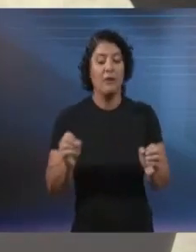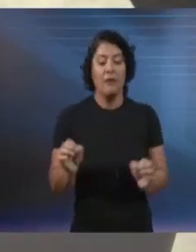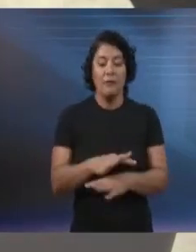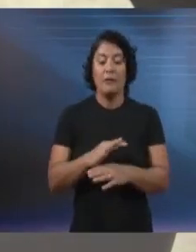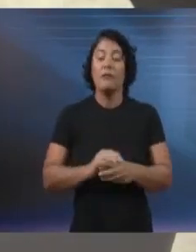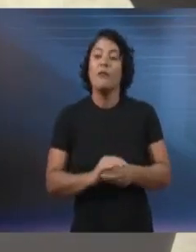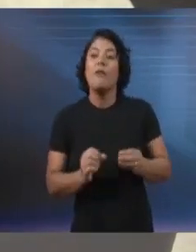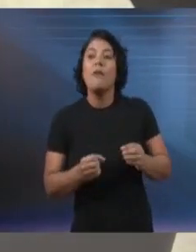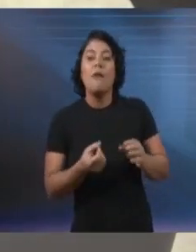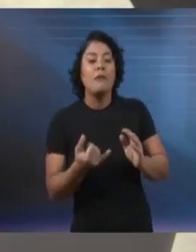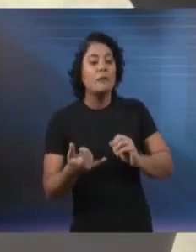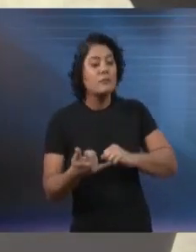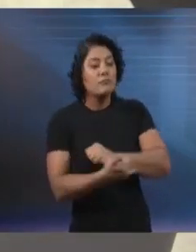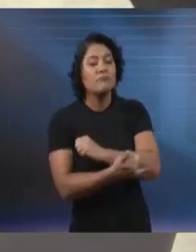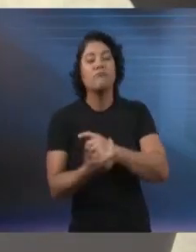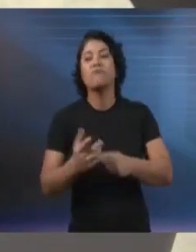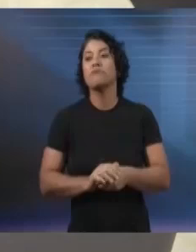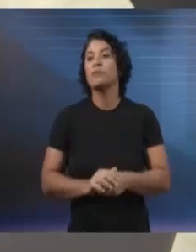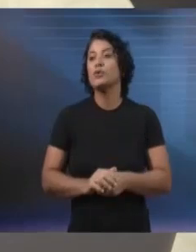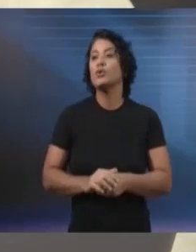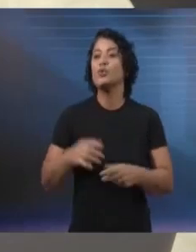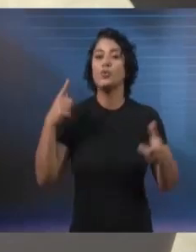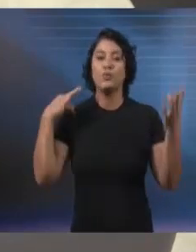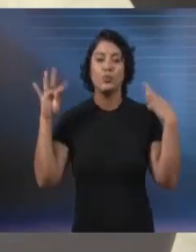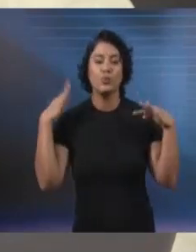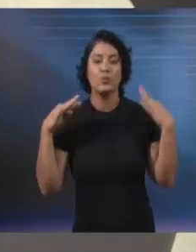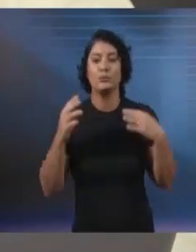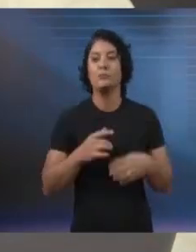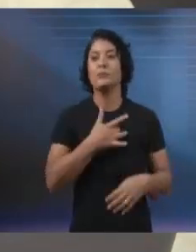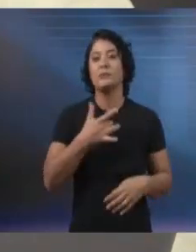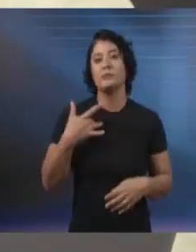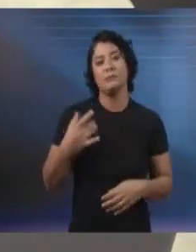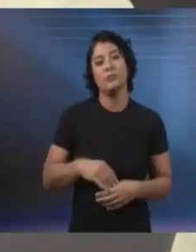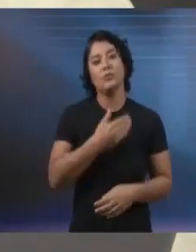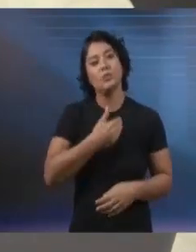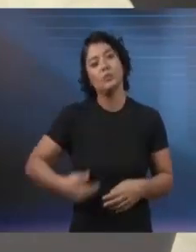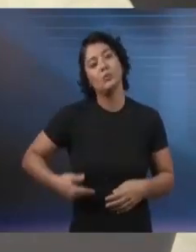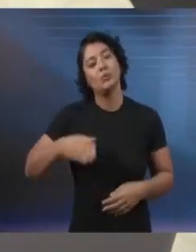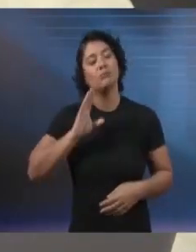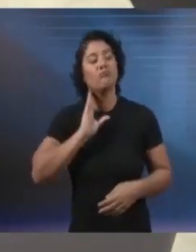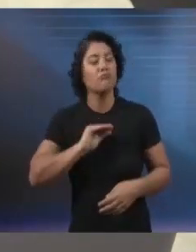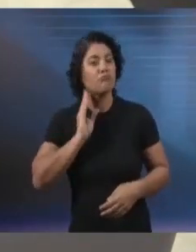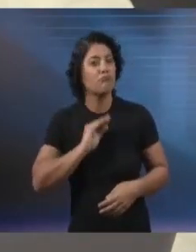o fim do turismo, o fim da saúde, com Fátima Bezerra no governo do Estado.